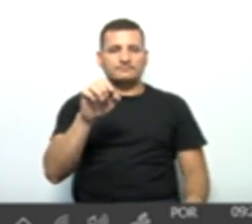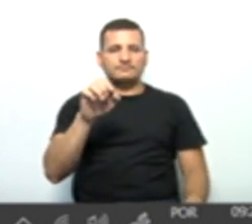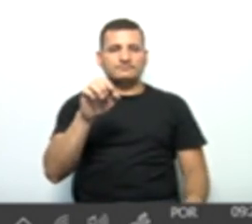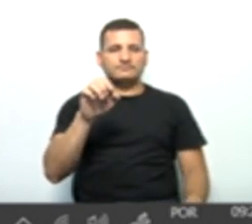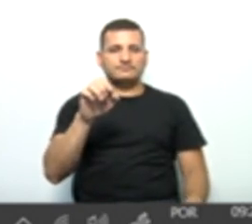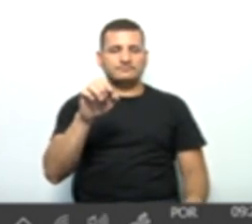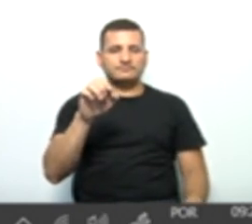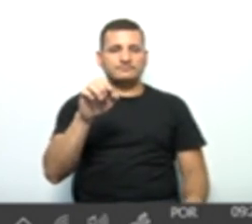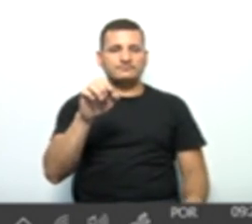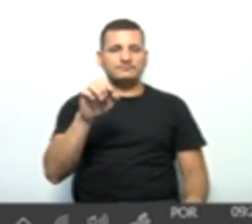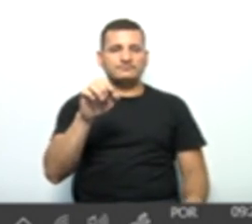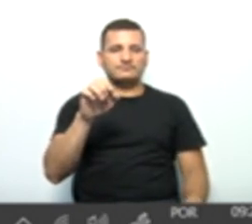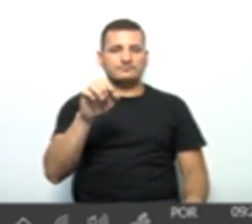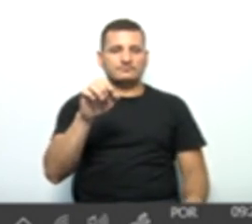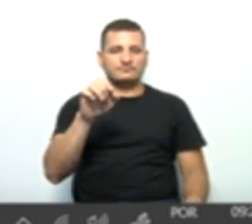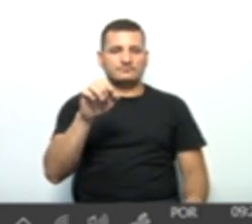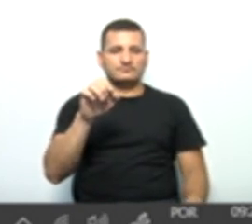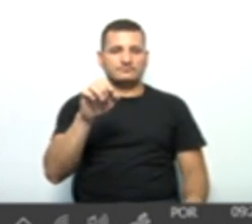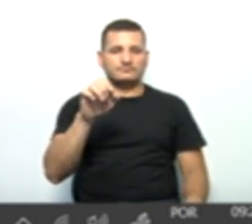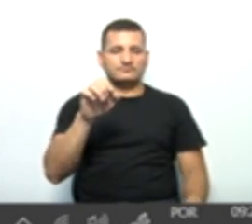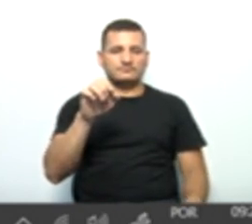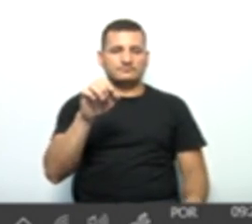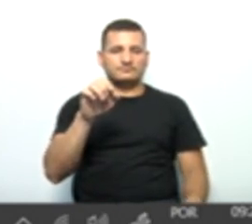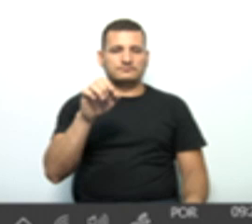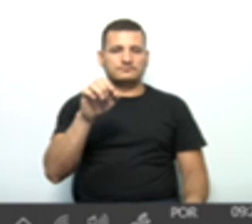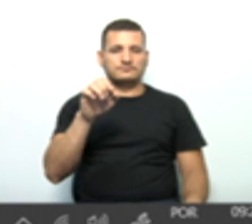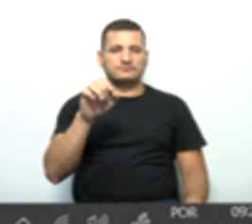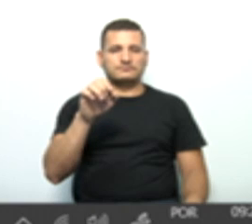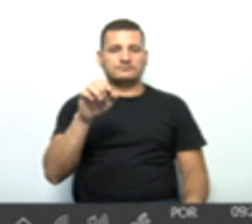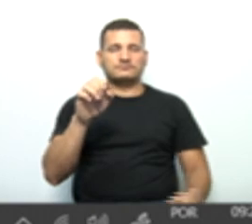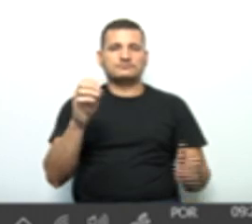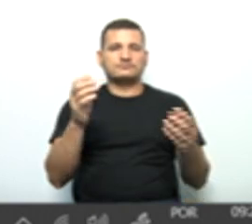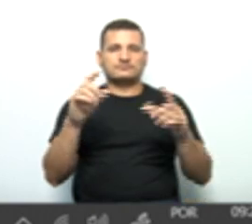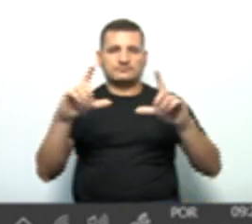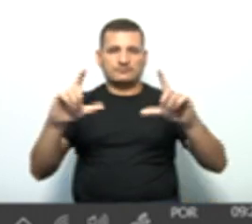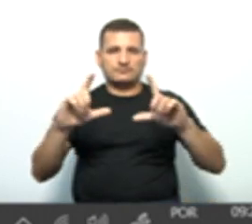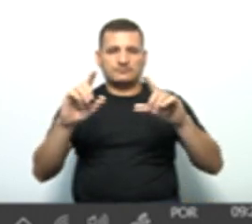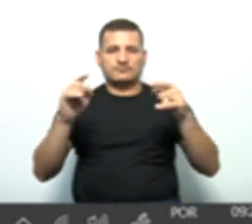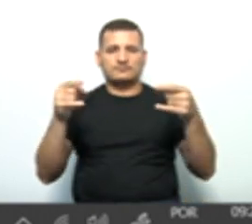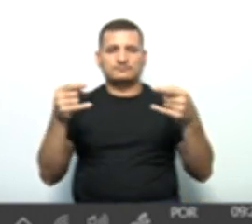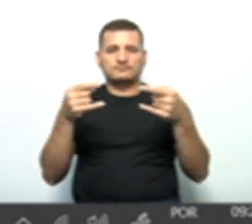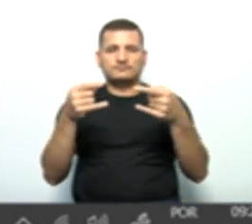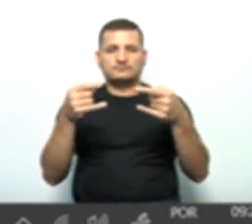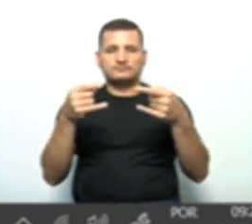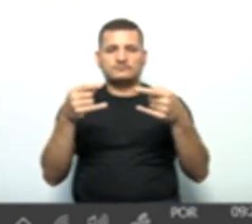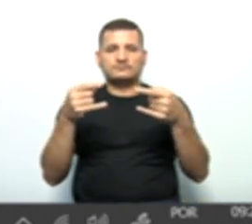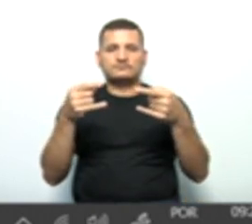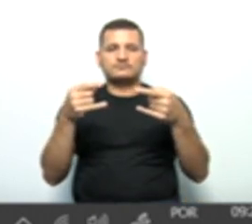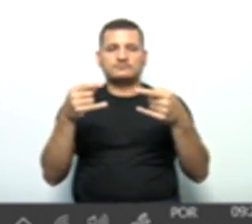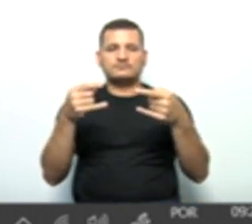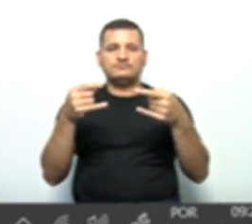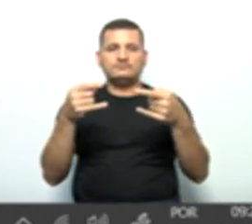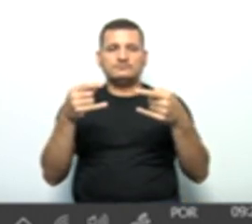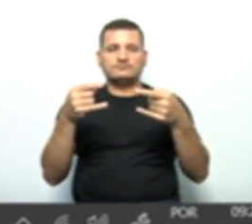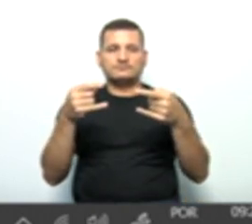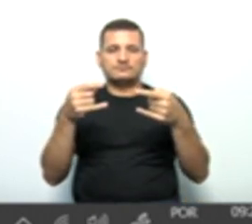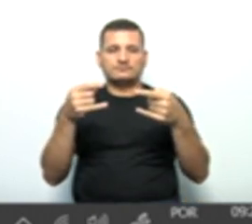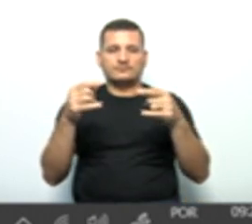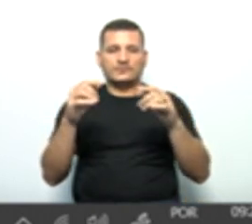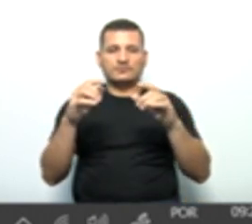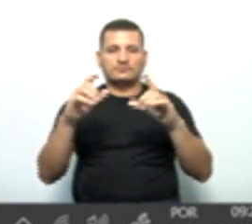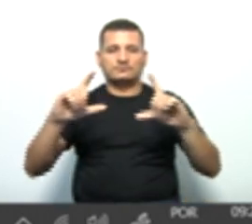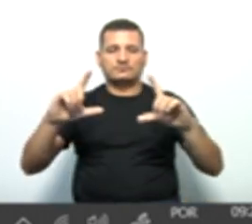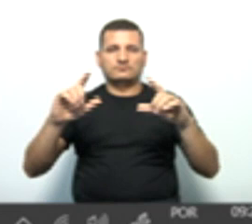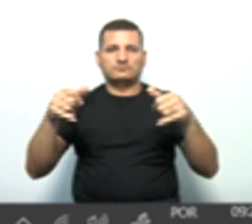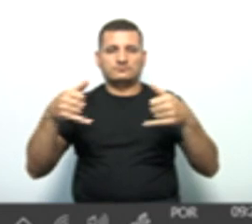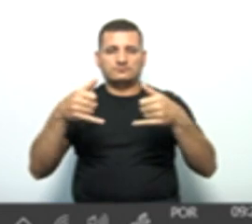abre e fecha, e vou colocar a chave, tá vendo? Opa, a chave. Ele vai me adicionar, dizer